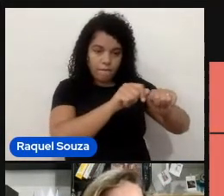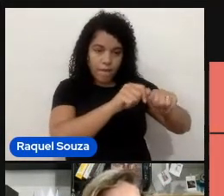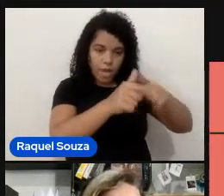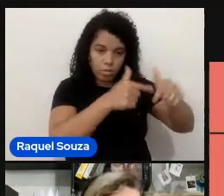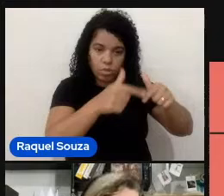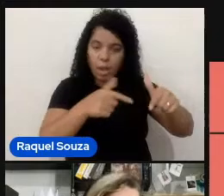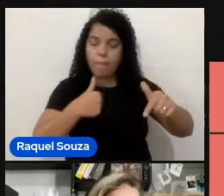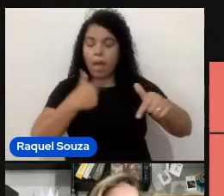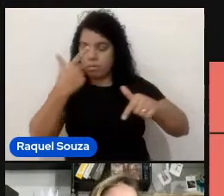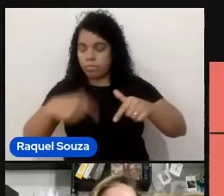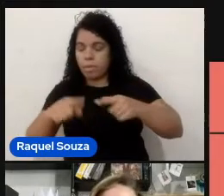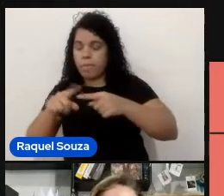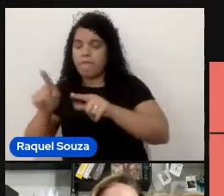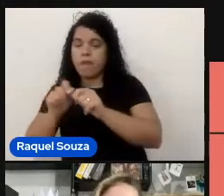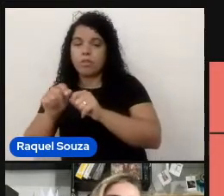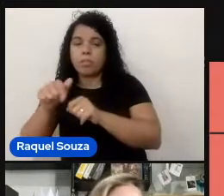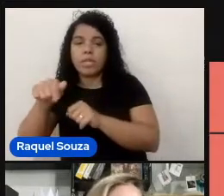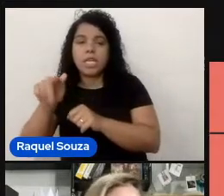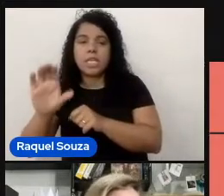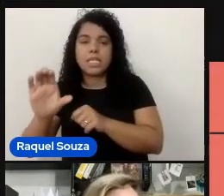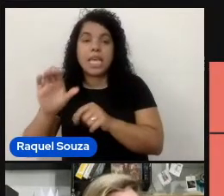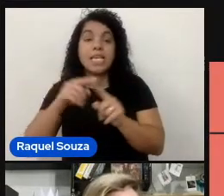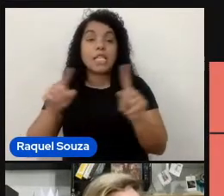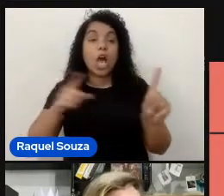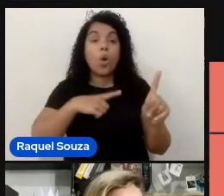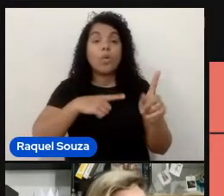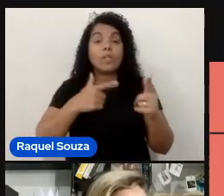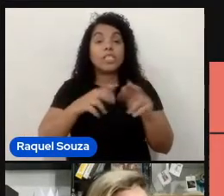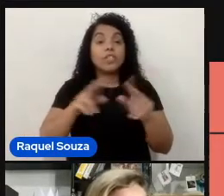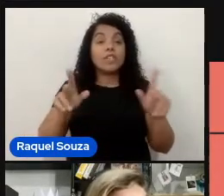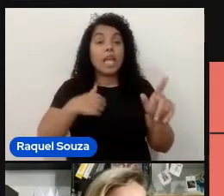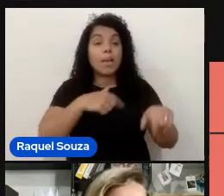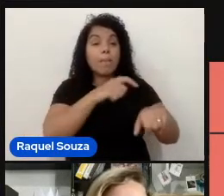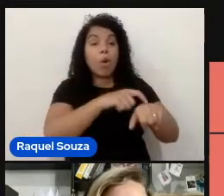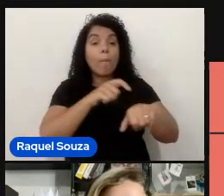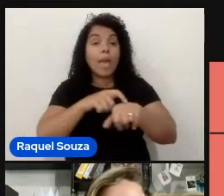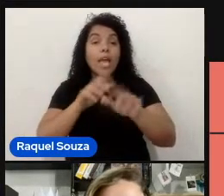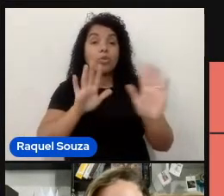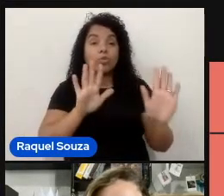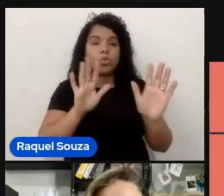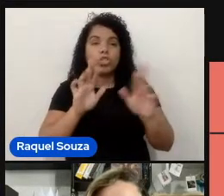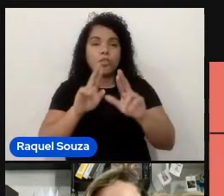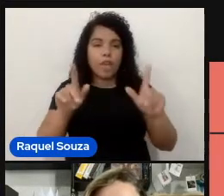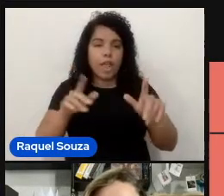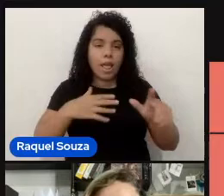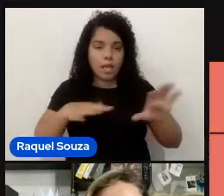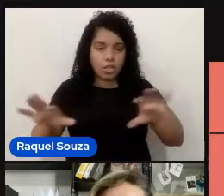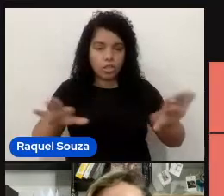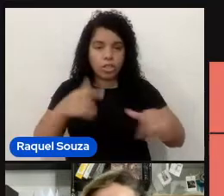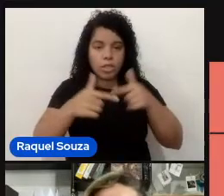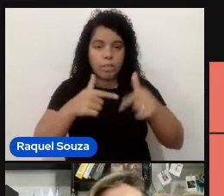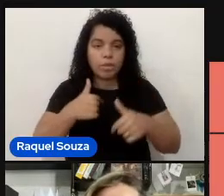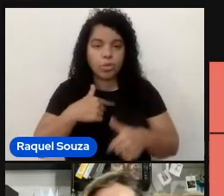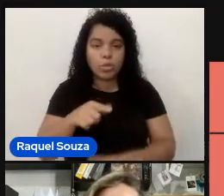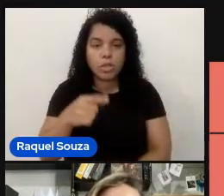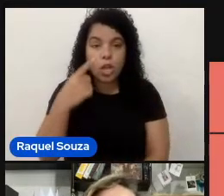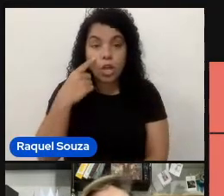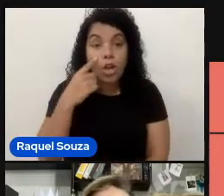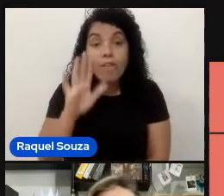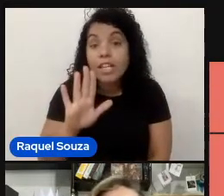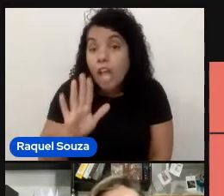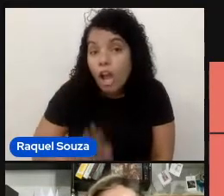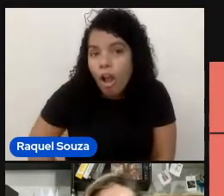vejo diferença. Existem momentos diferentes. Mais ou menos isso, né? Aí vejo agora